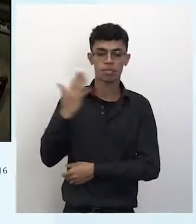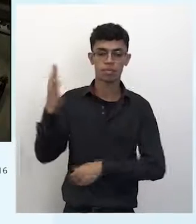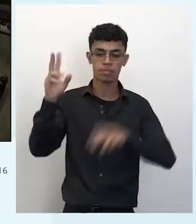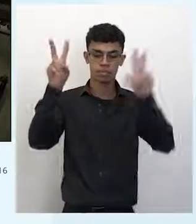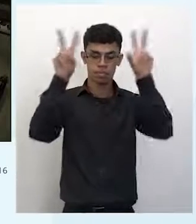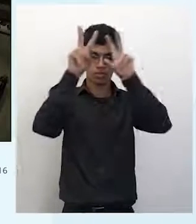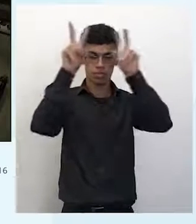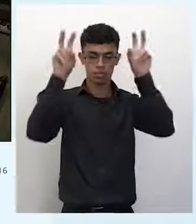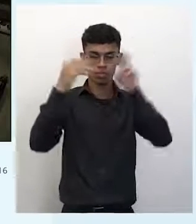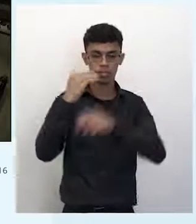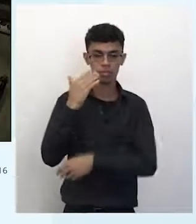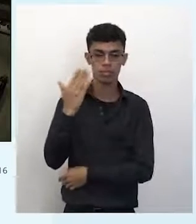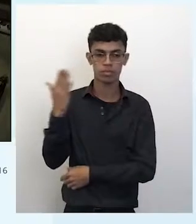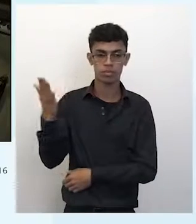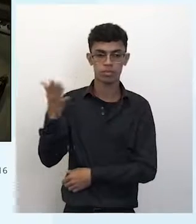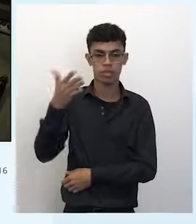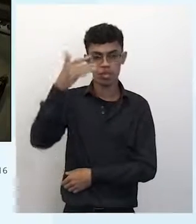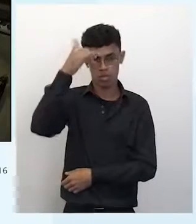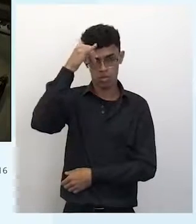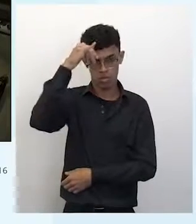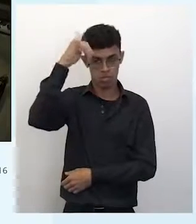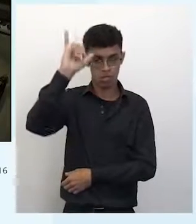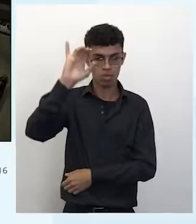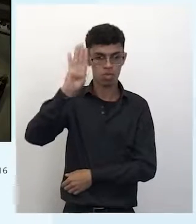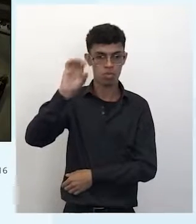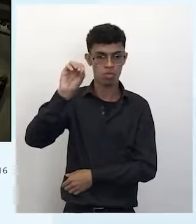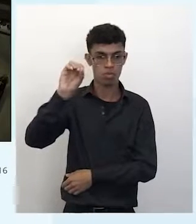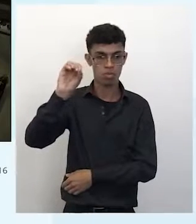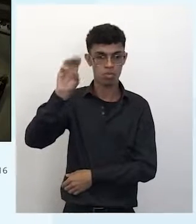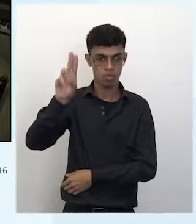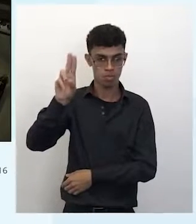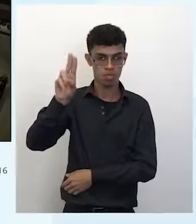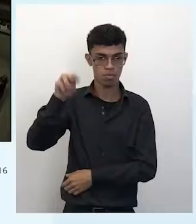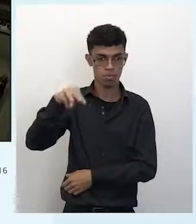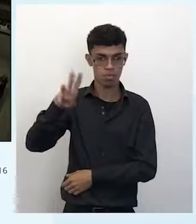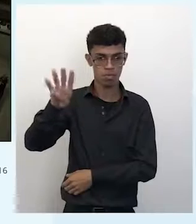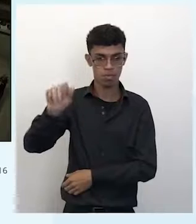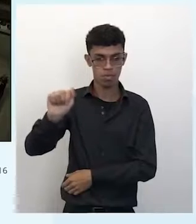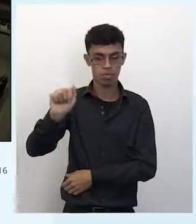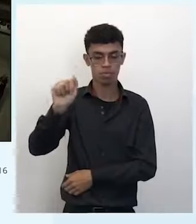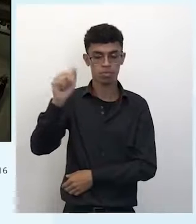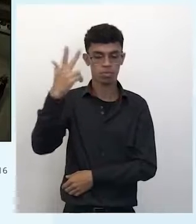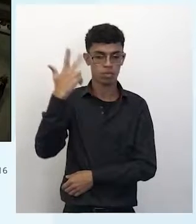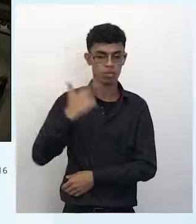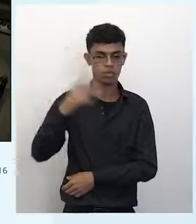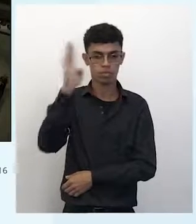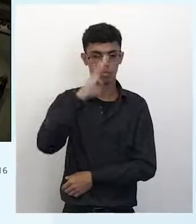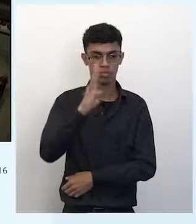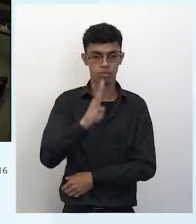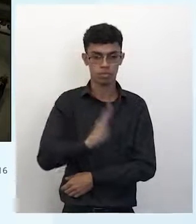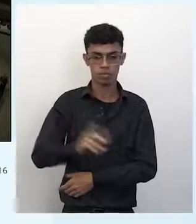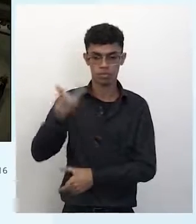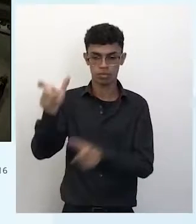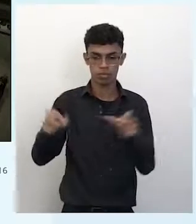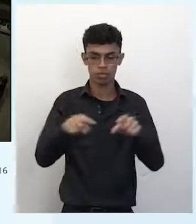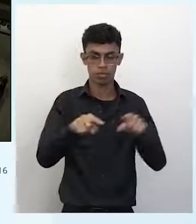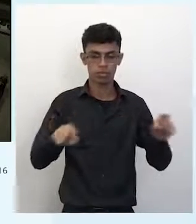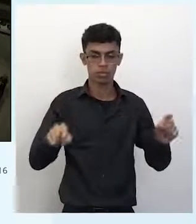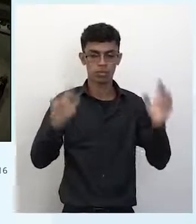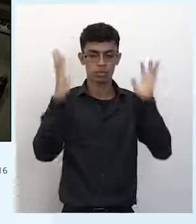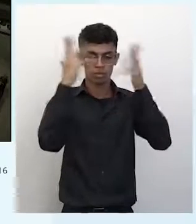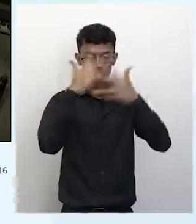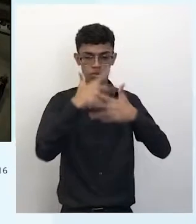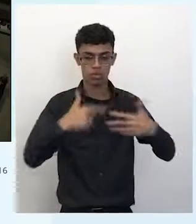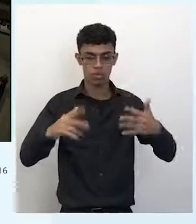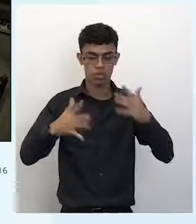boi, também chamado de boi bumbá, é uma dança tradicional brasileira com personagens humanos e animais fantásticos, que